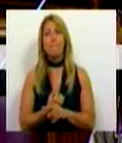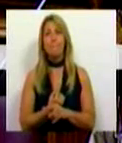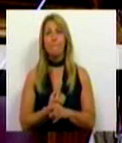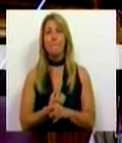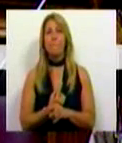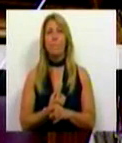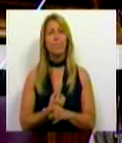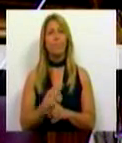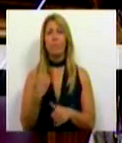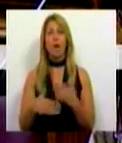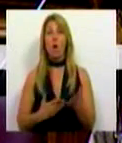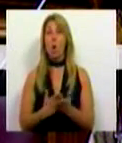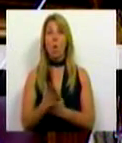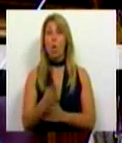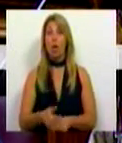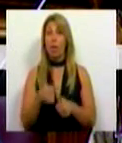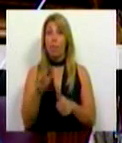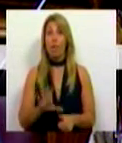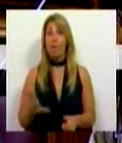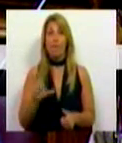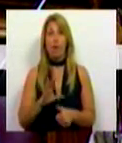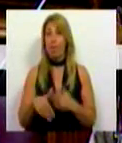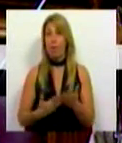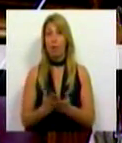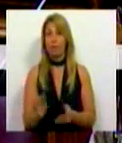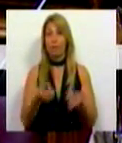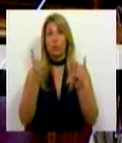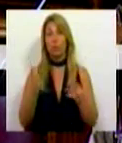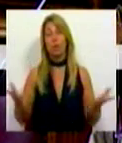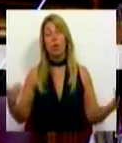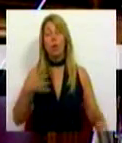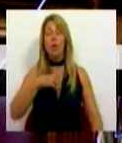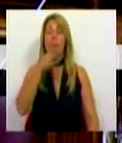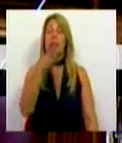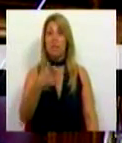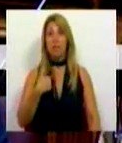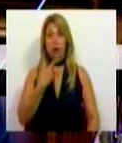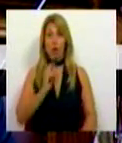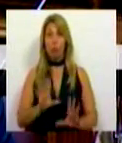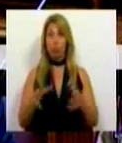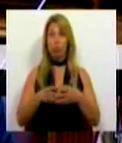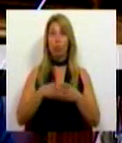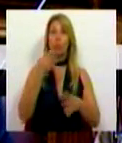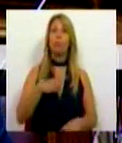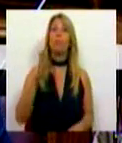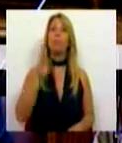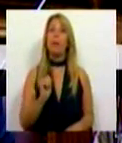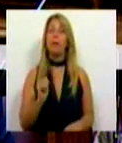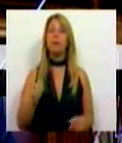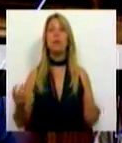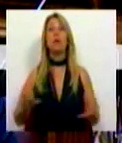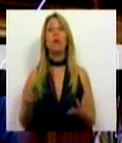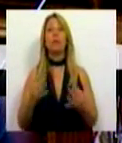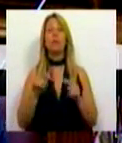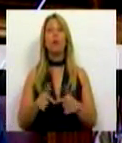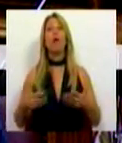não tinha corrido da melhor forma. E o que lhe quer dizer, em nome do Grupo do Partido Socialista, é que estamos aqui